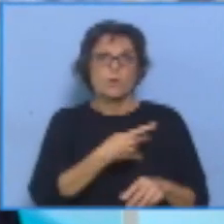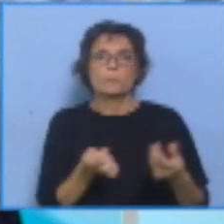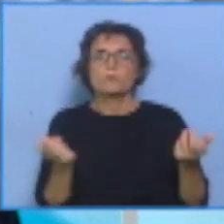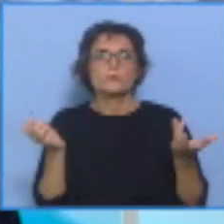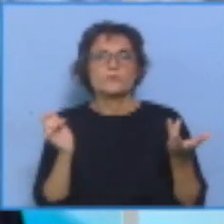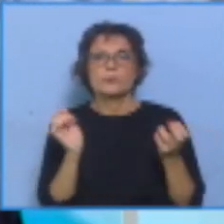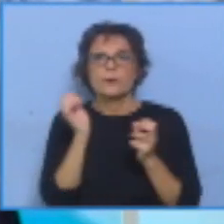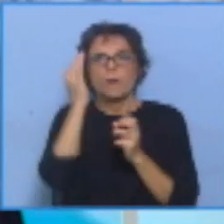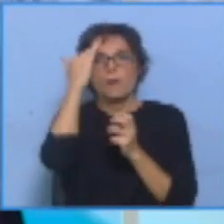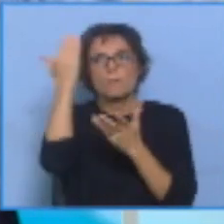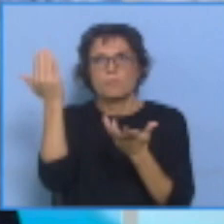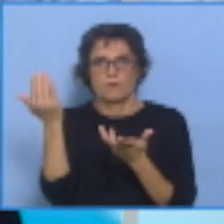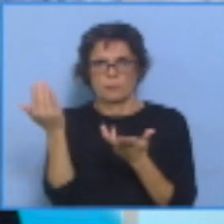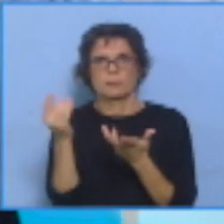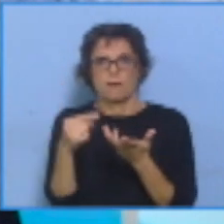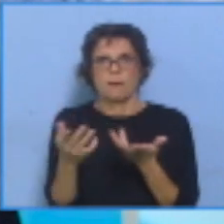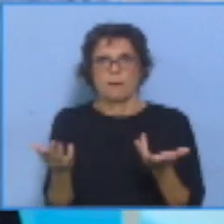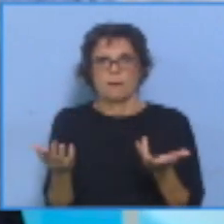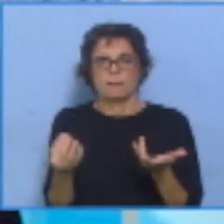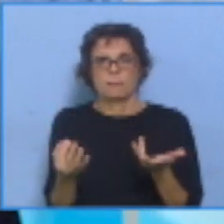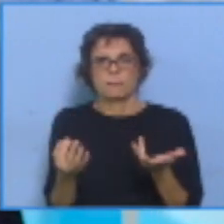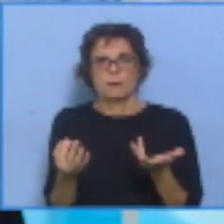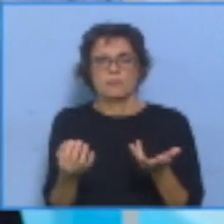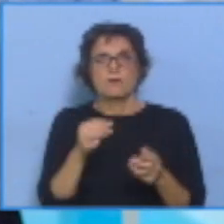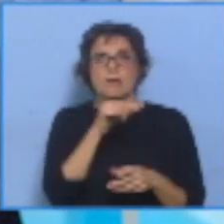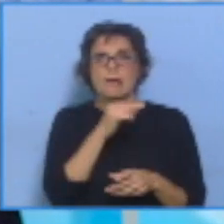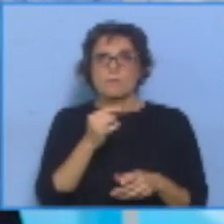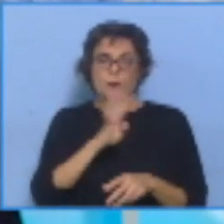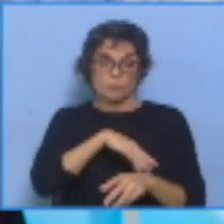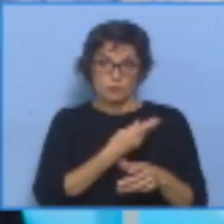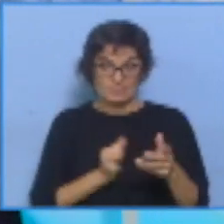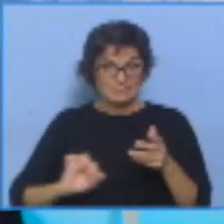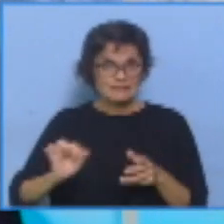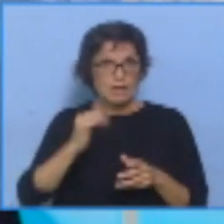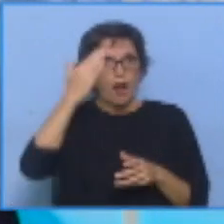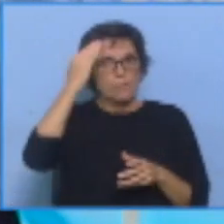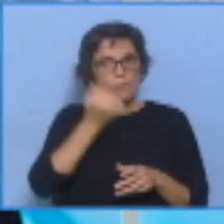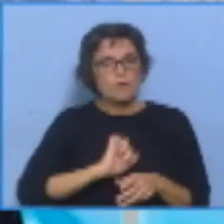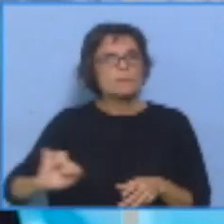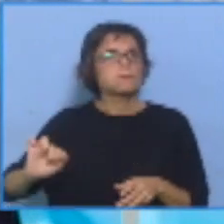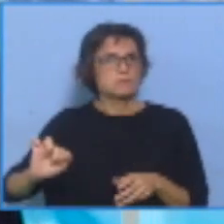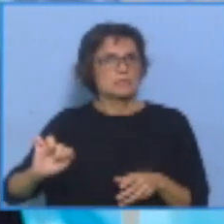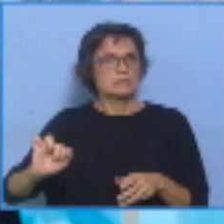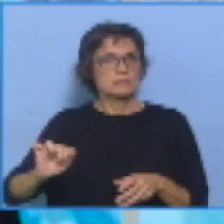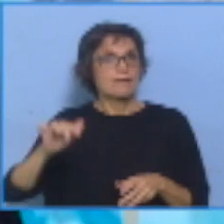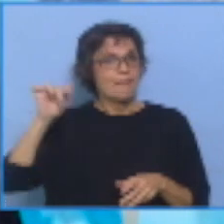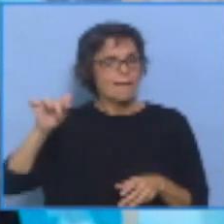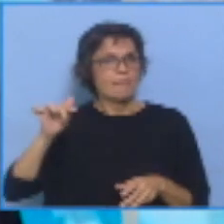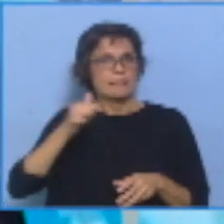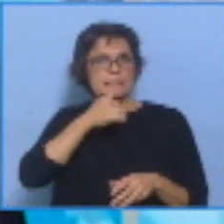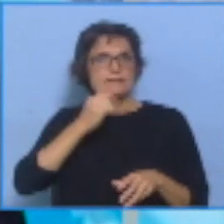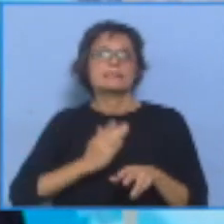política também é uma moral e deve ser uma moral. Portanto, é em nome da poesia e da sua moral que eu faço uma intervenção